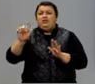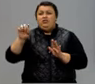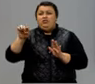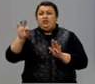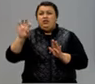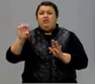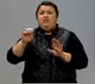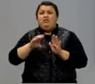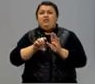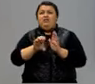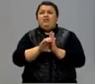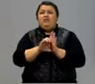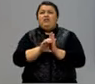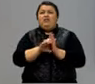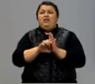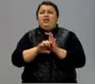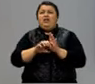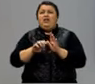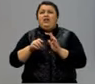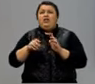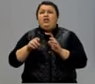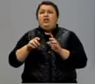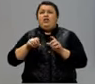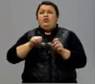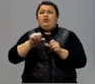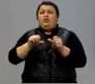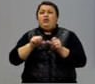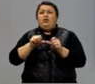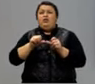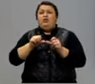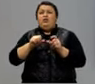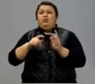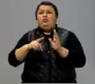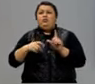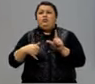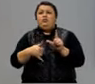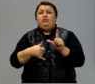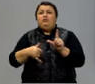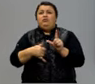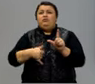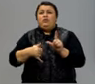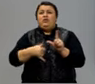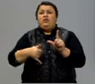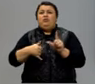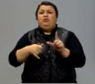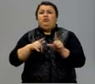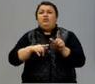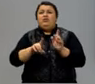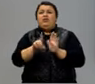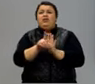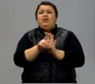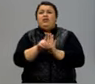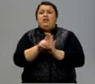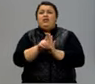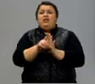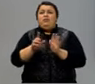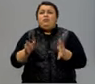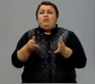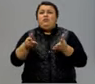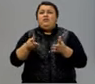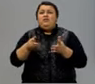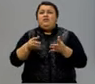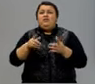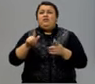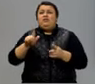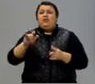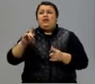lipases. E, estimular o trânsito intestinal dos lipídios. A resposta é agir como detergentes,